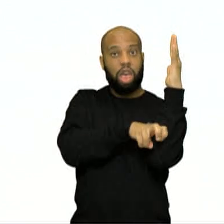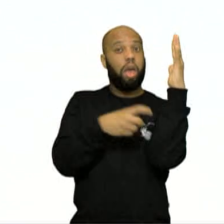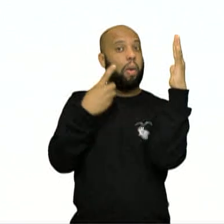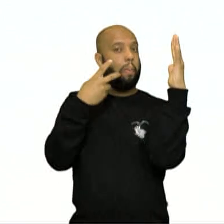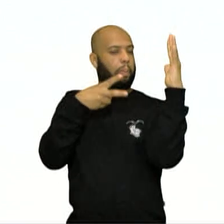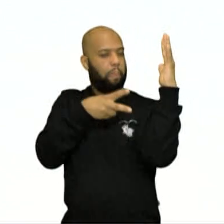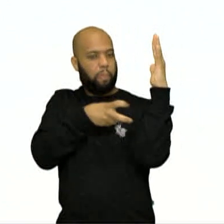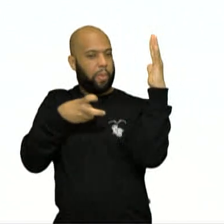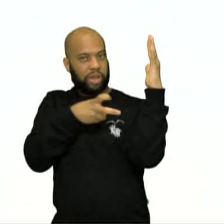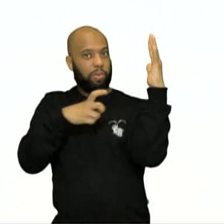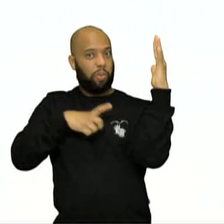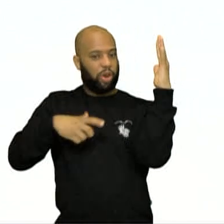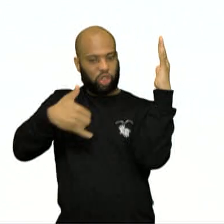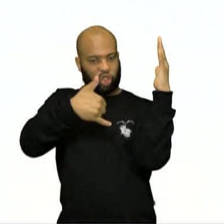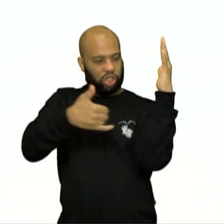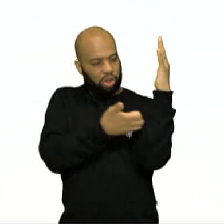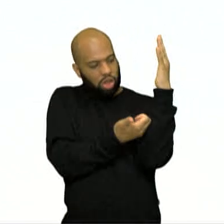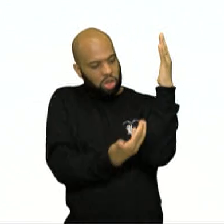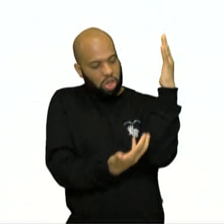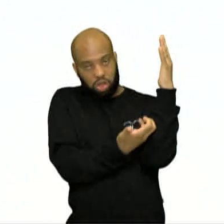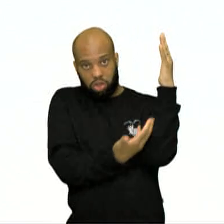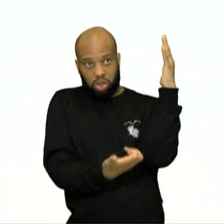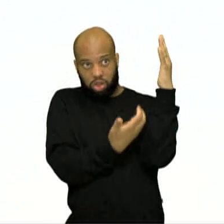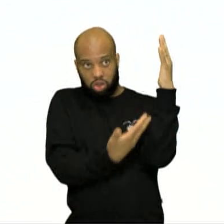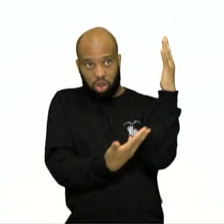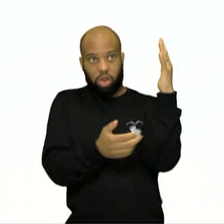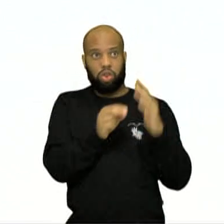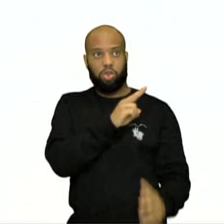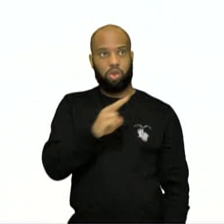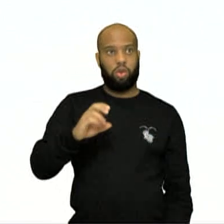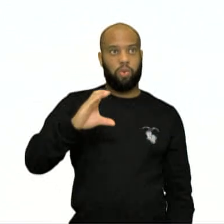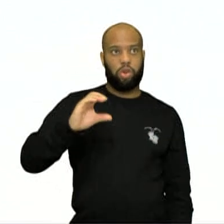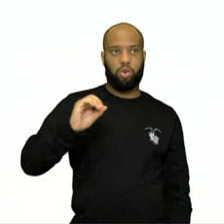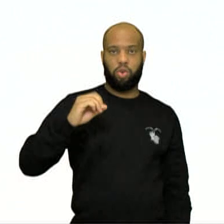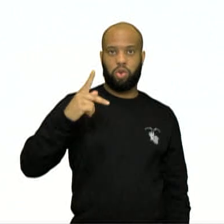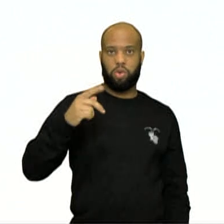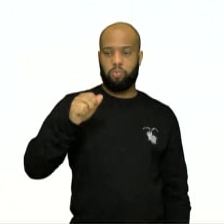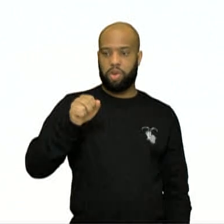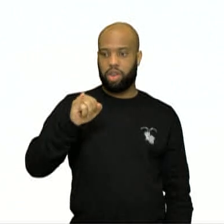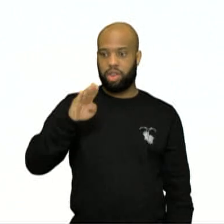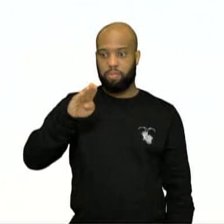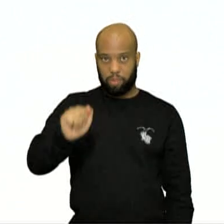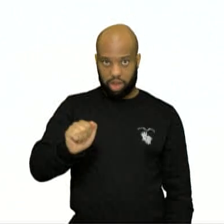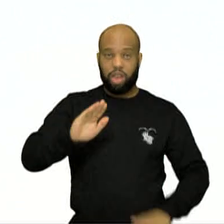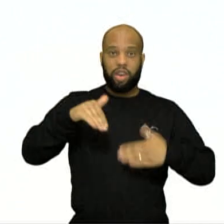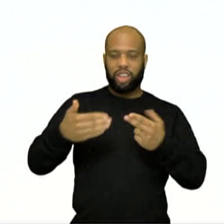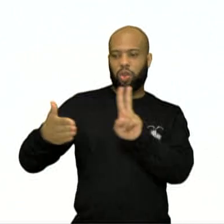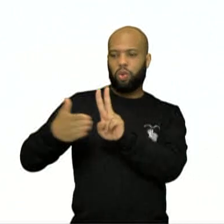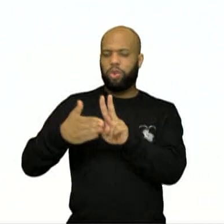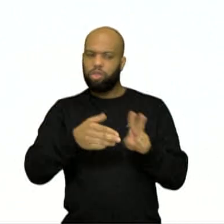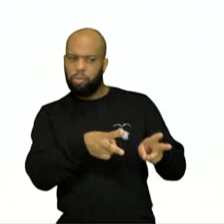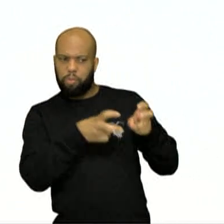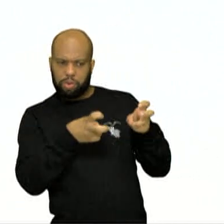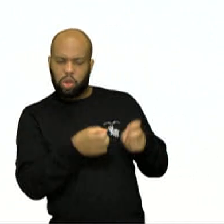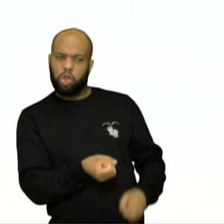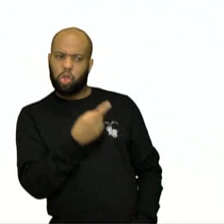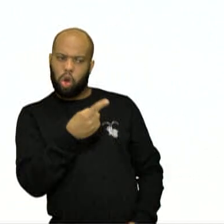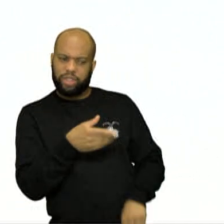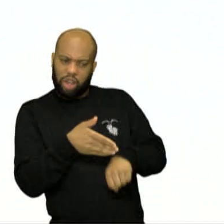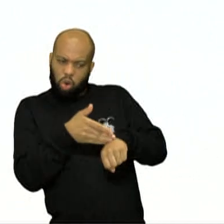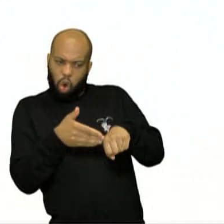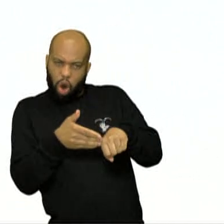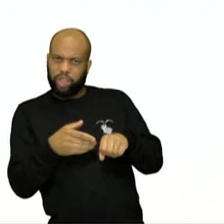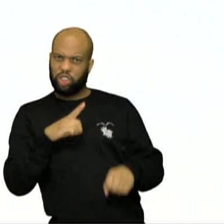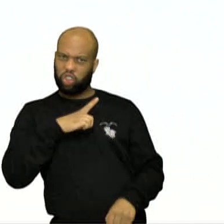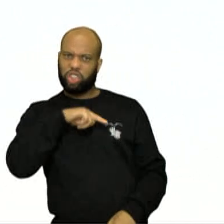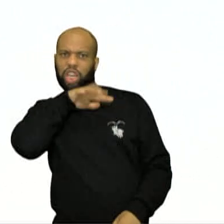do óleo de uma árvore chamado copaíba. Então, os índios, eles faziam muitas observações.